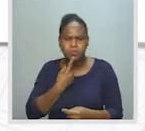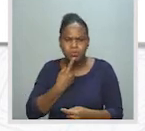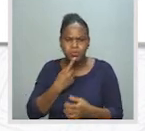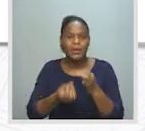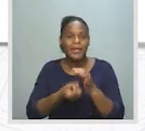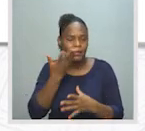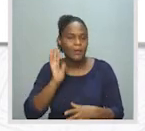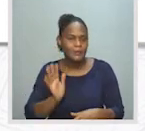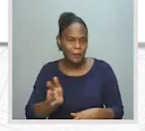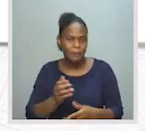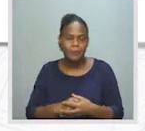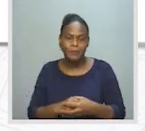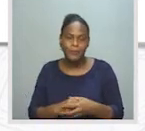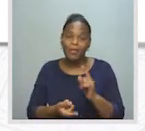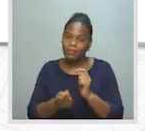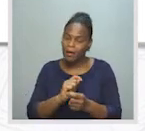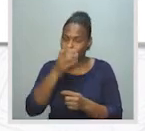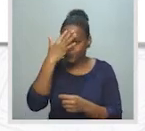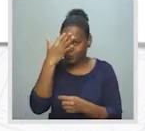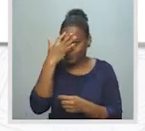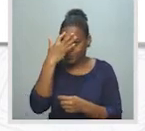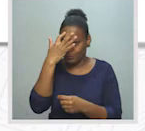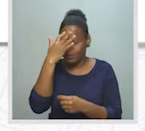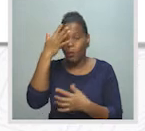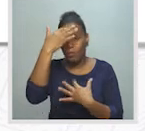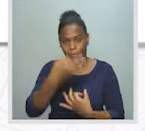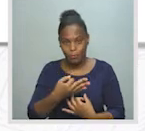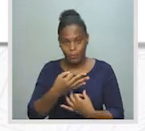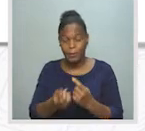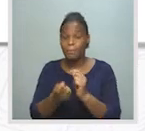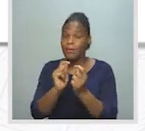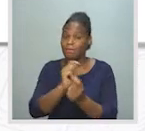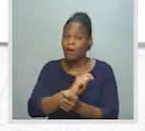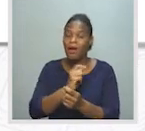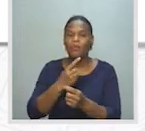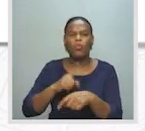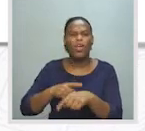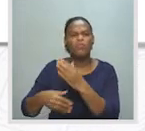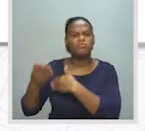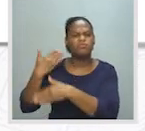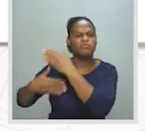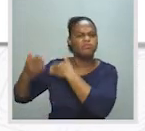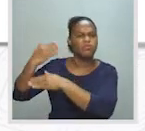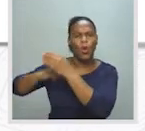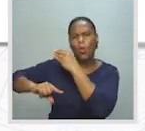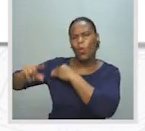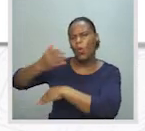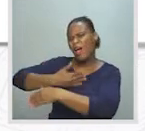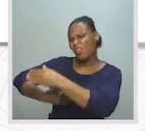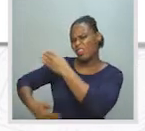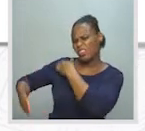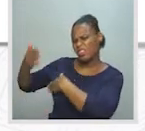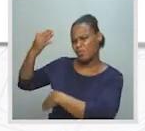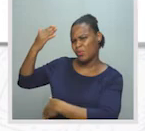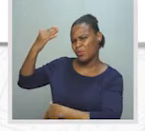muito estabelecida. Transforma atitudes e comportamentos de uma época muito